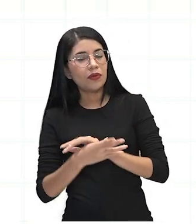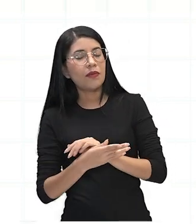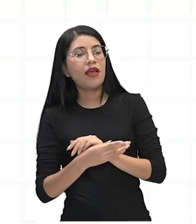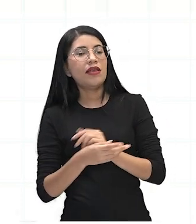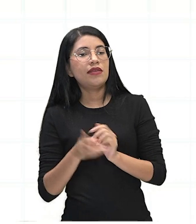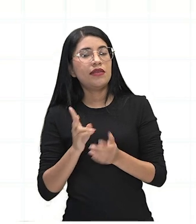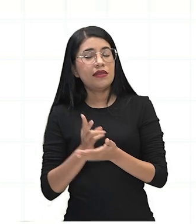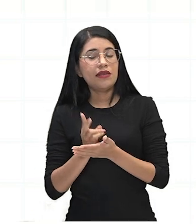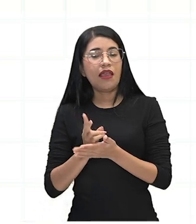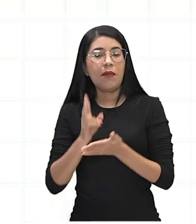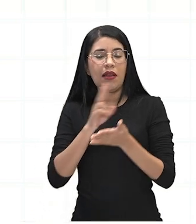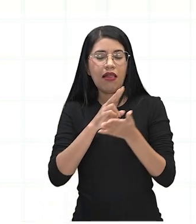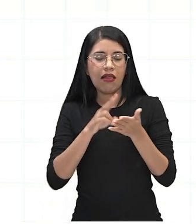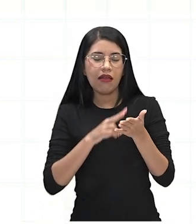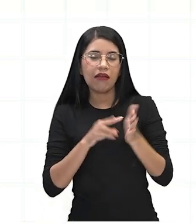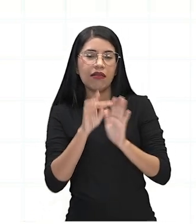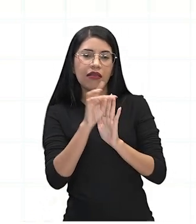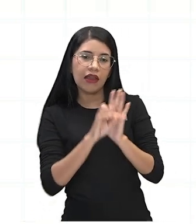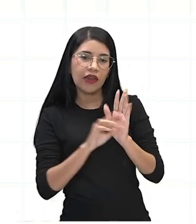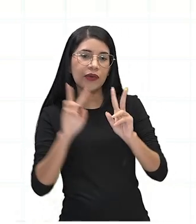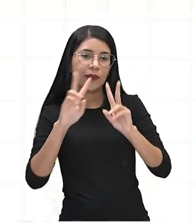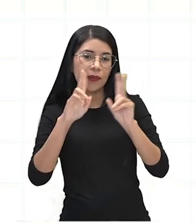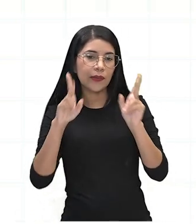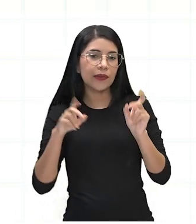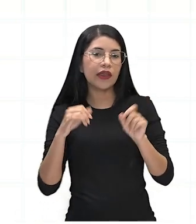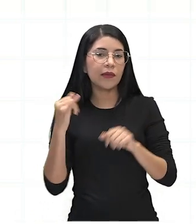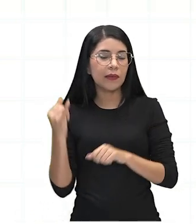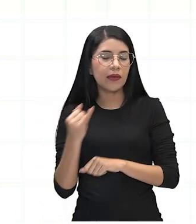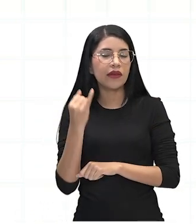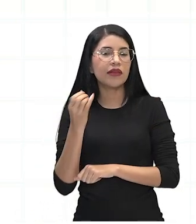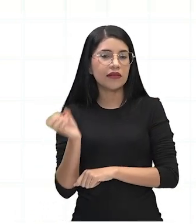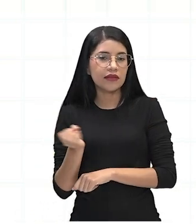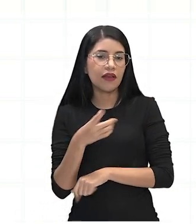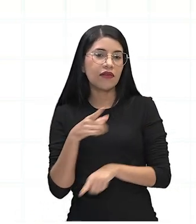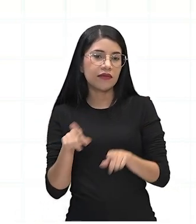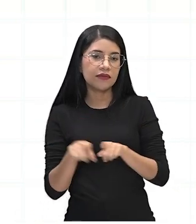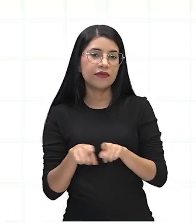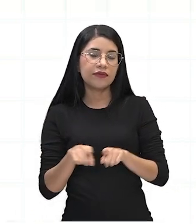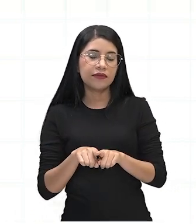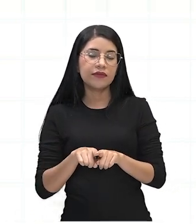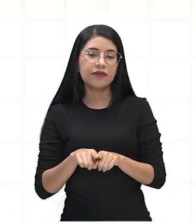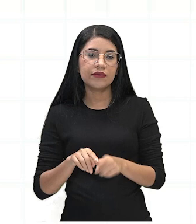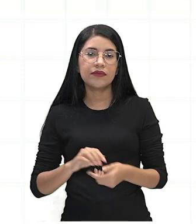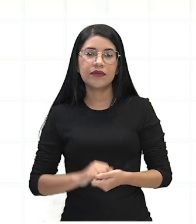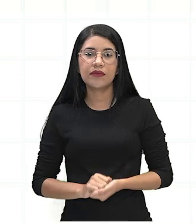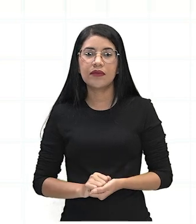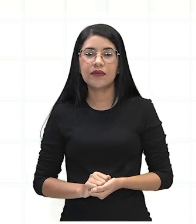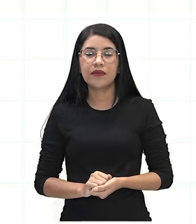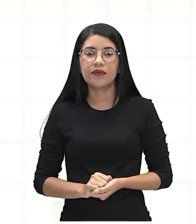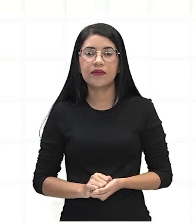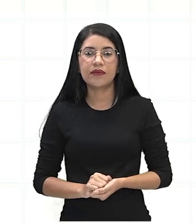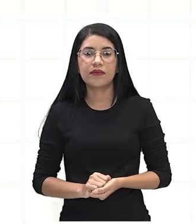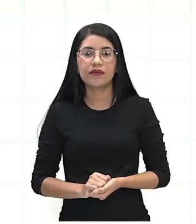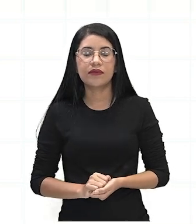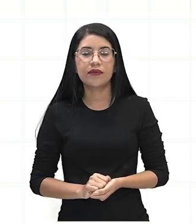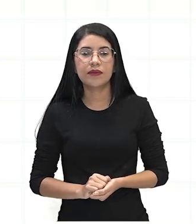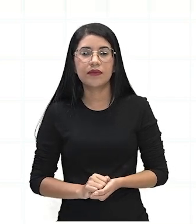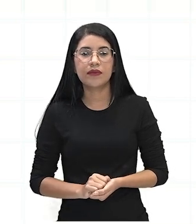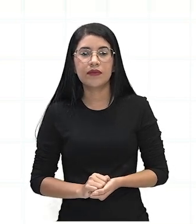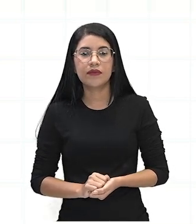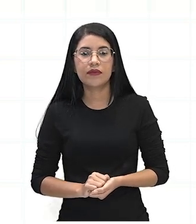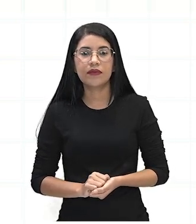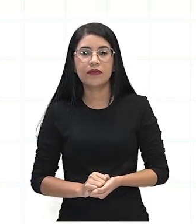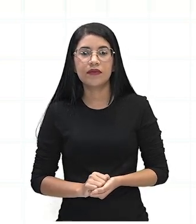com textos e sempre com assuntos muito, muito atuais. E esses são os assuntos mais falados atualmente, tá bom? Então,